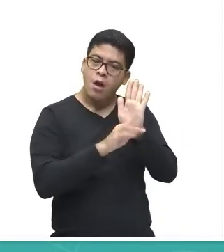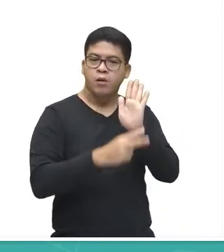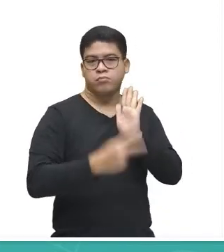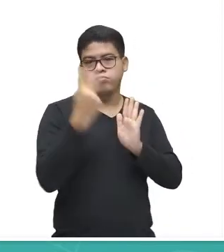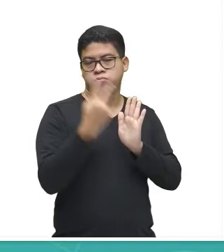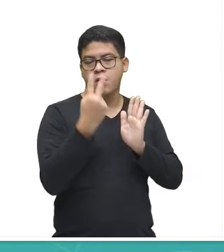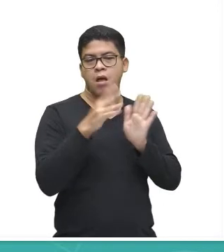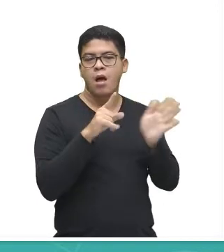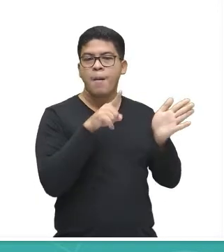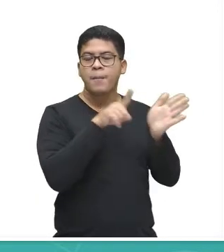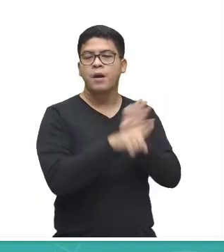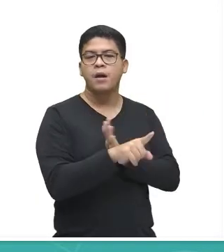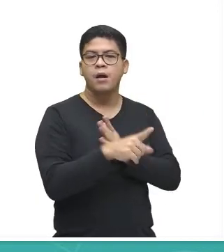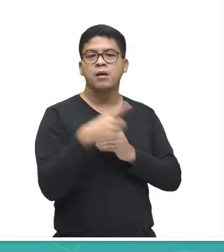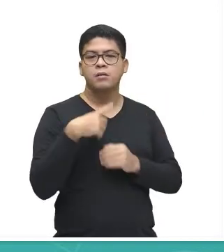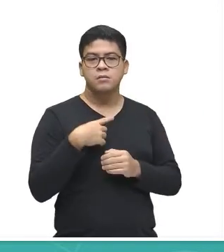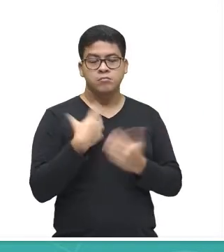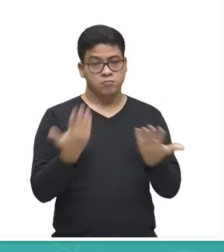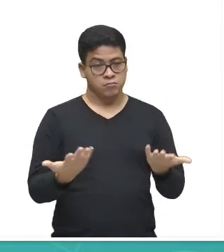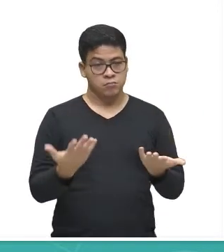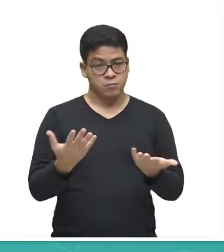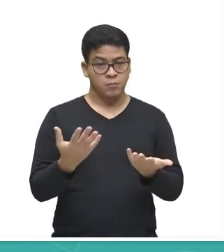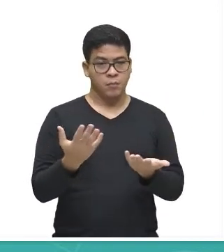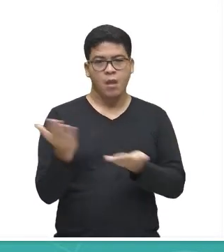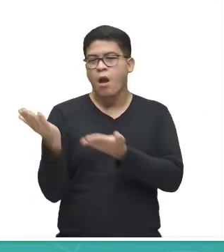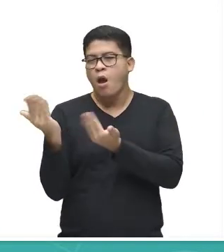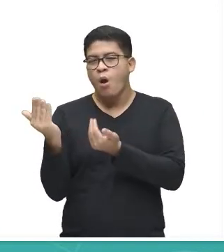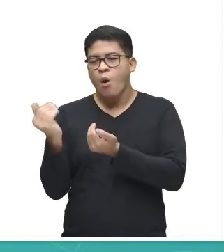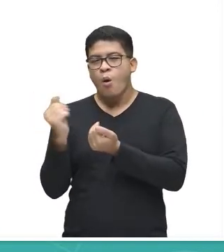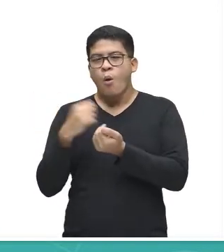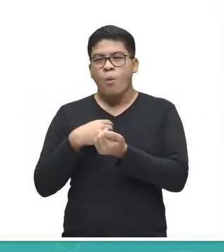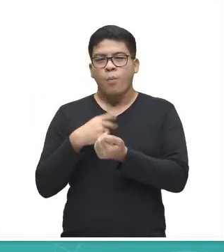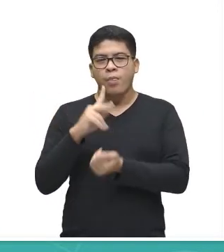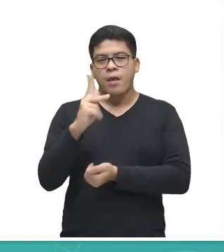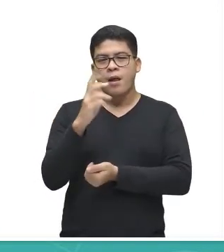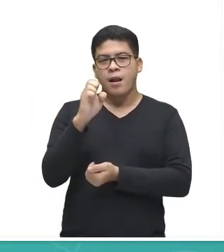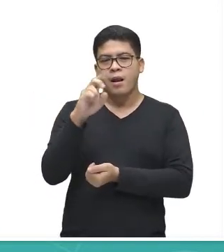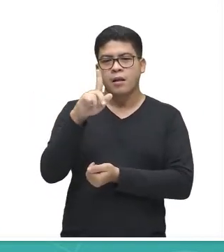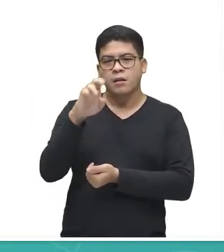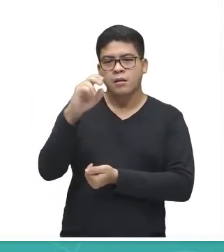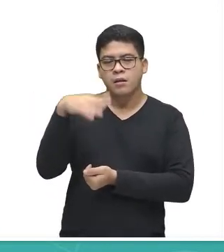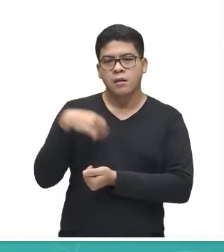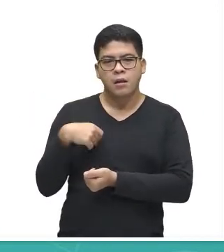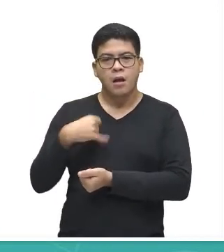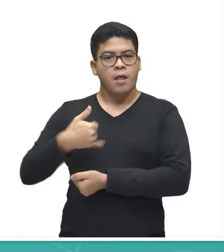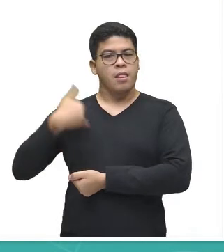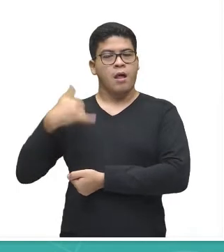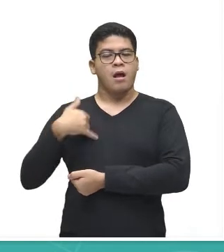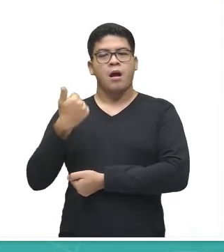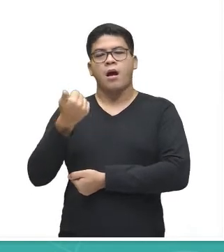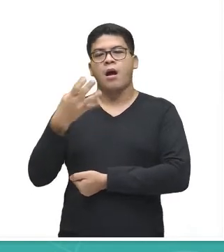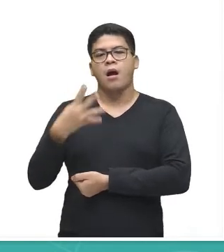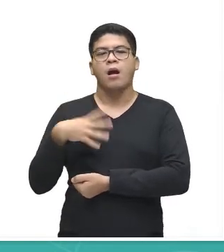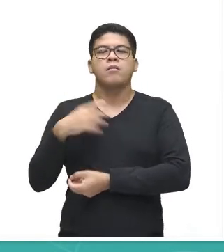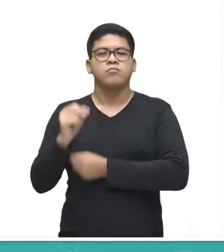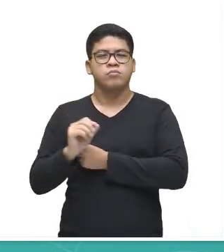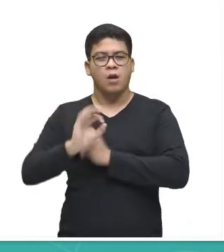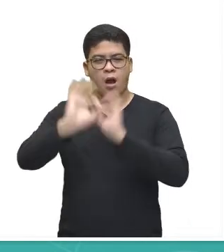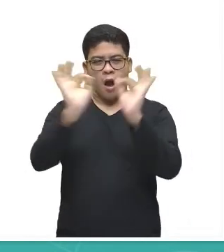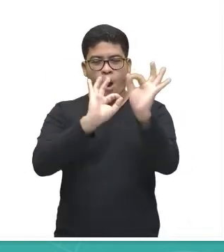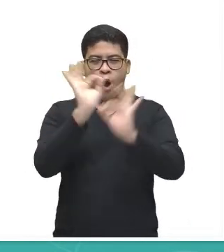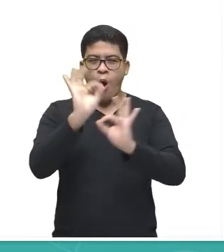texto, né? Sabine é mãe de Helena, de 14 anos, para tentar ajudar na capacidade de organização da filha,